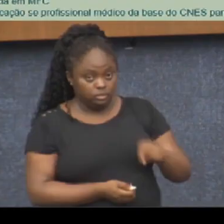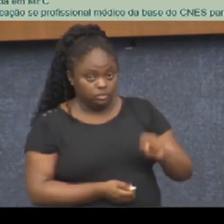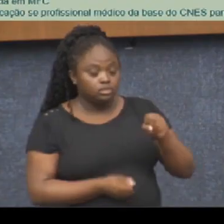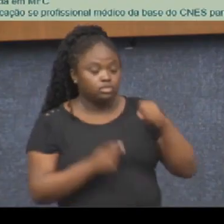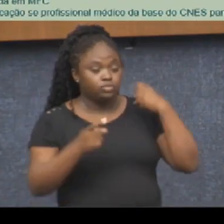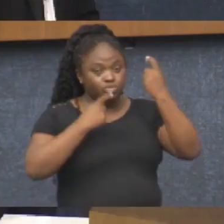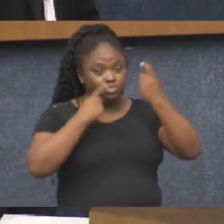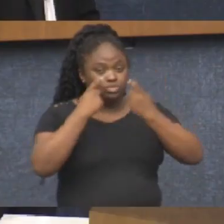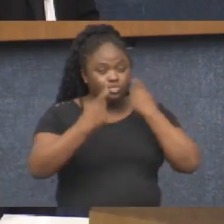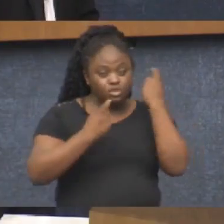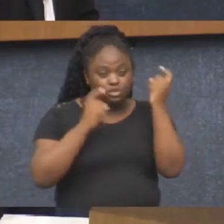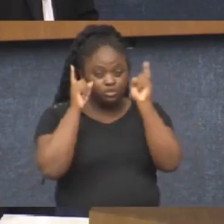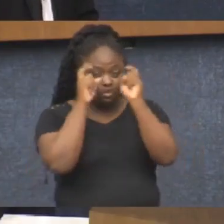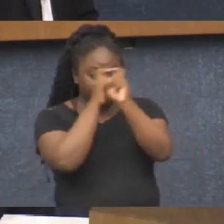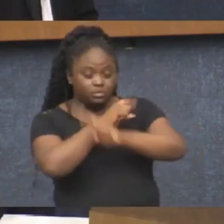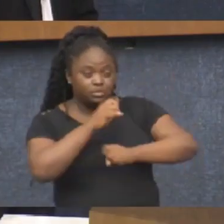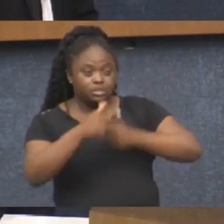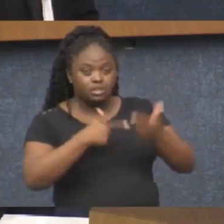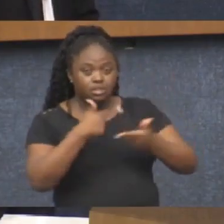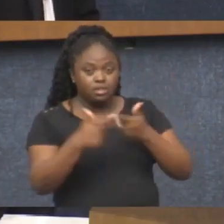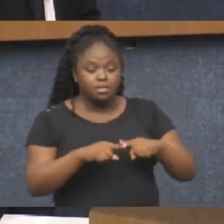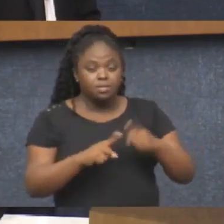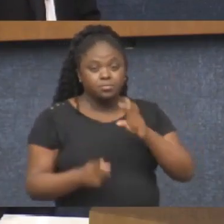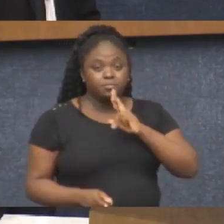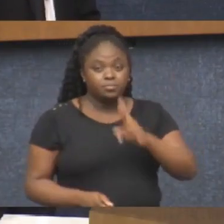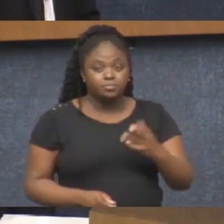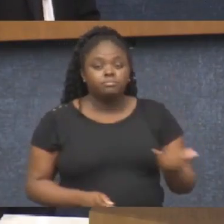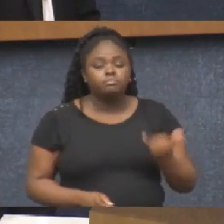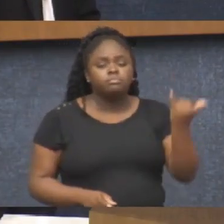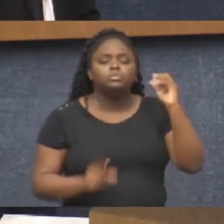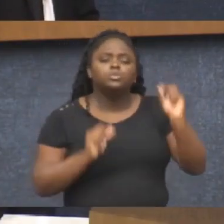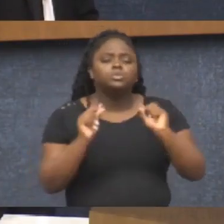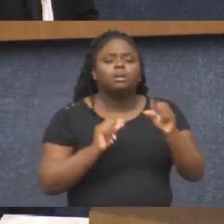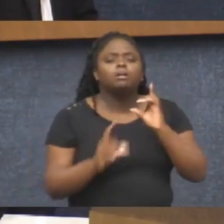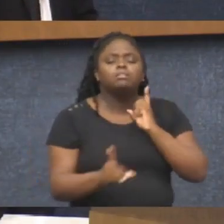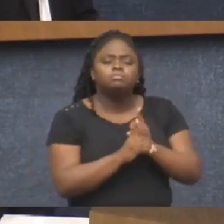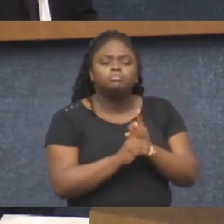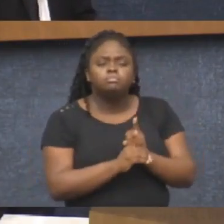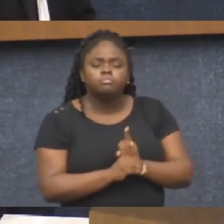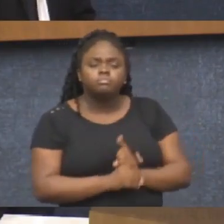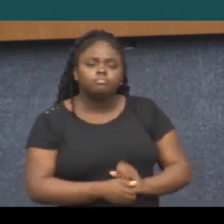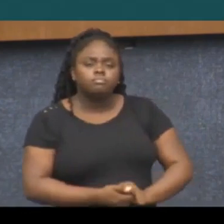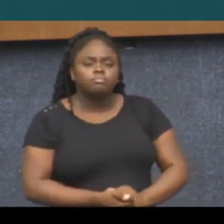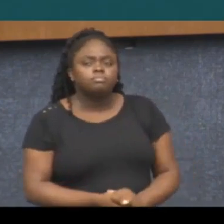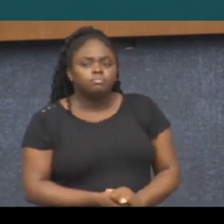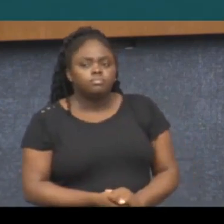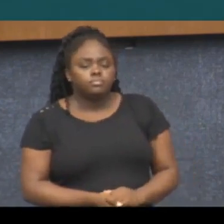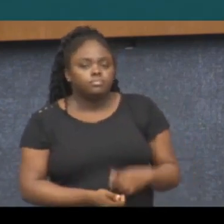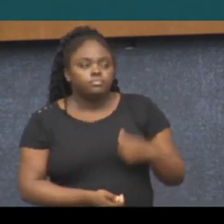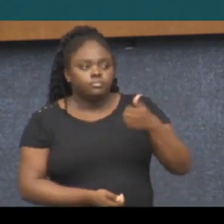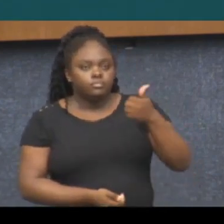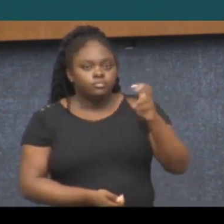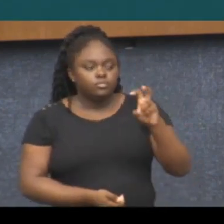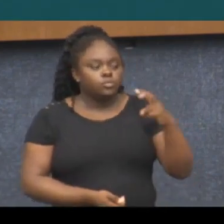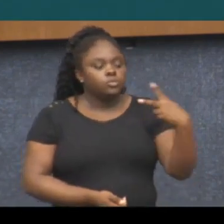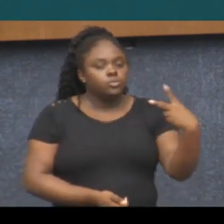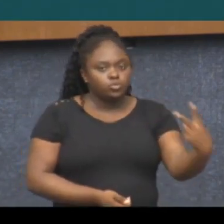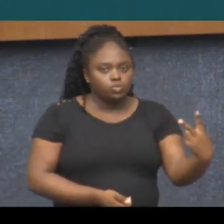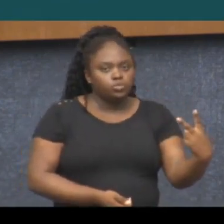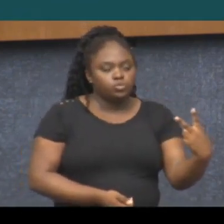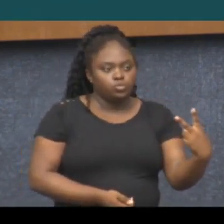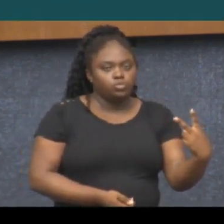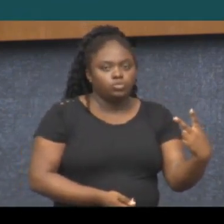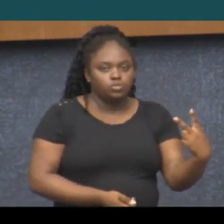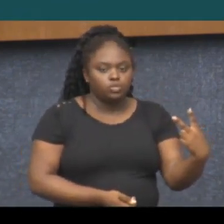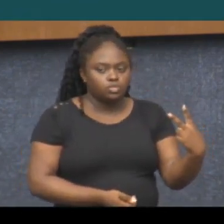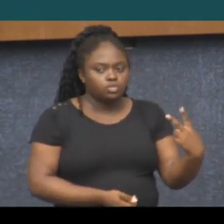mas com um resultado bem interessante para a gente mostrar. E o que, que a gente encontrou? Tá? Dos 152 centros de